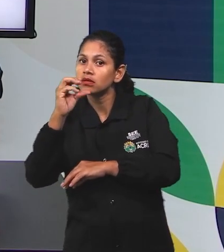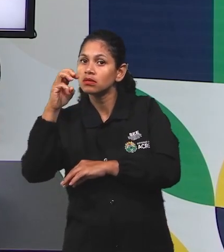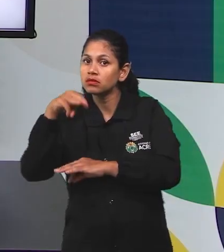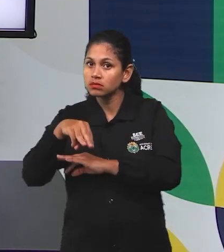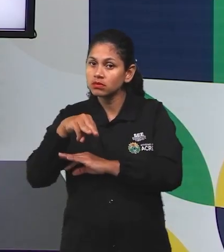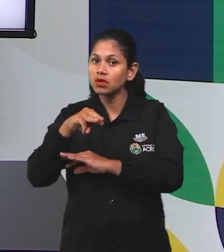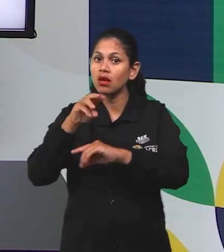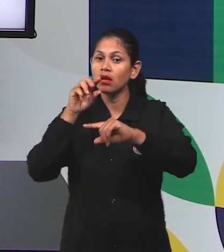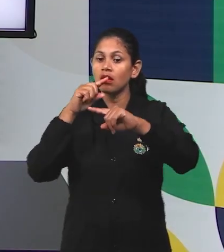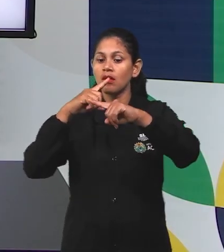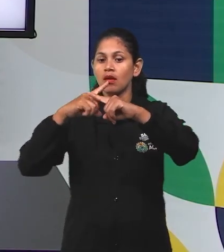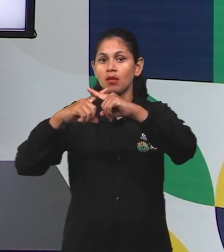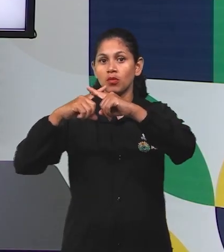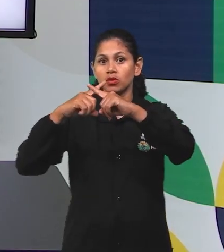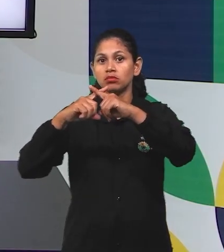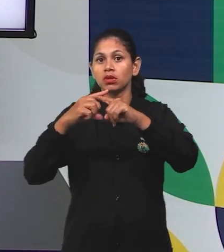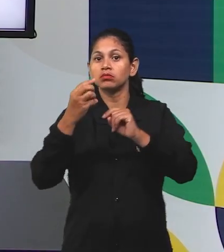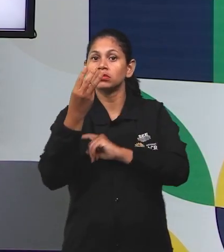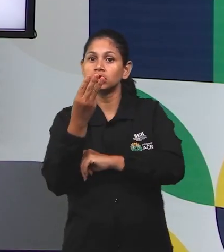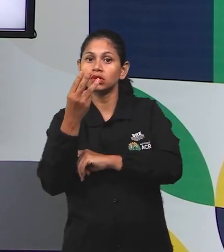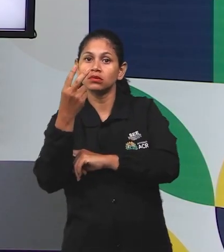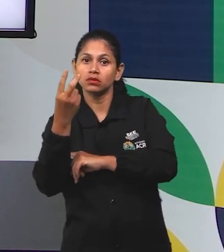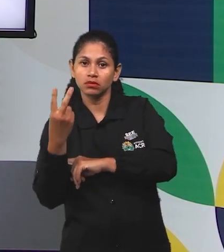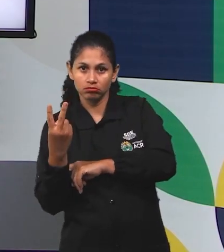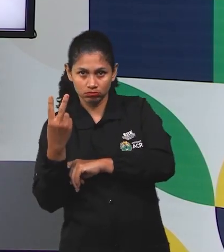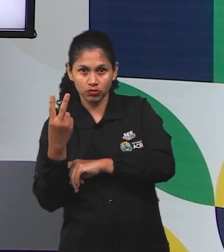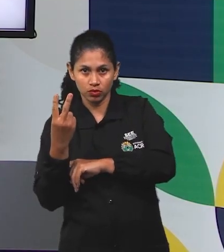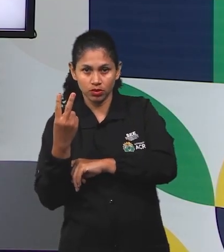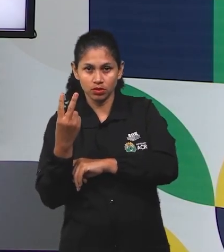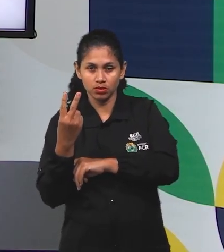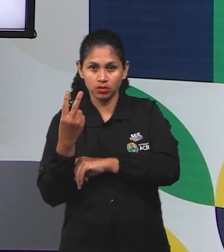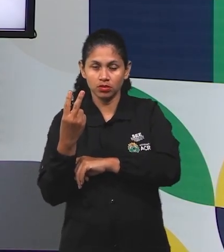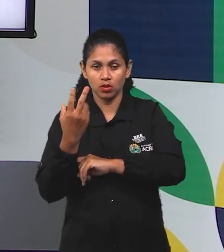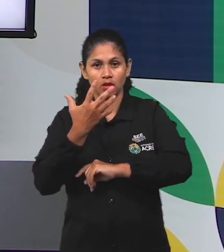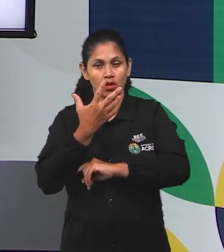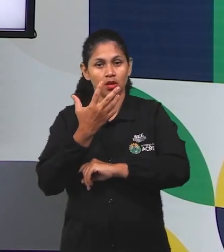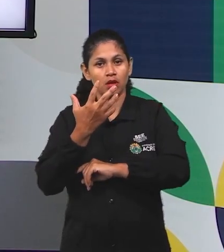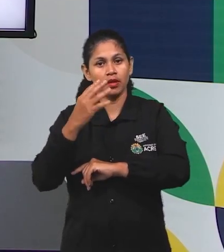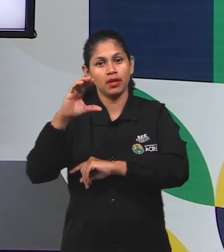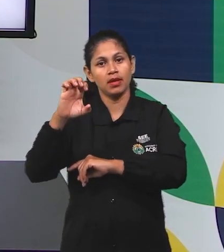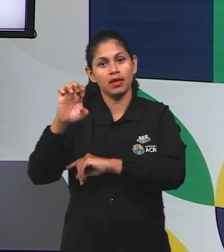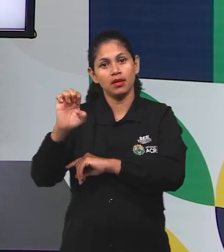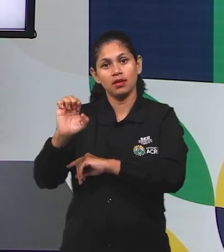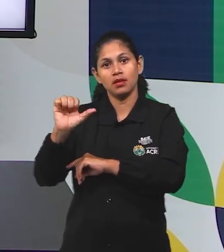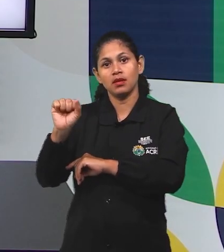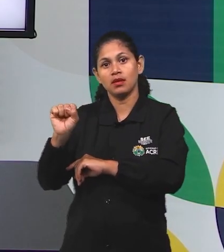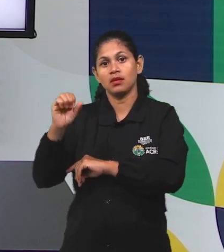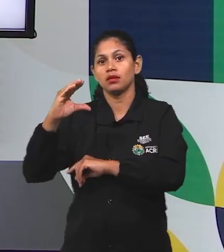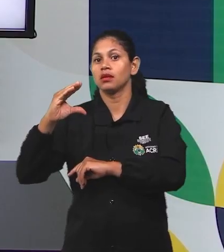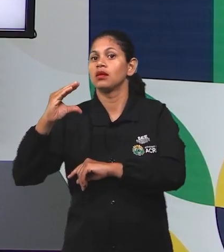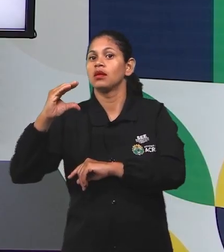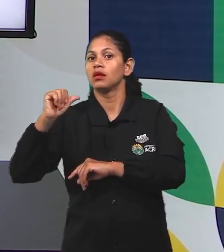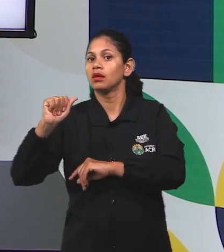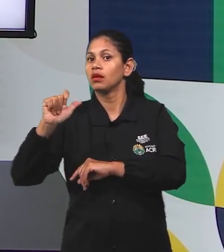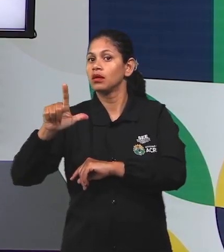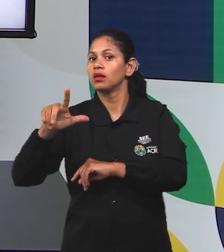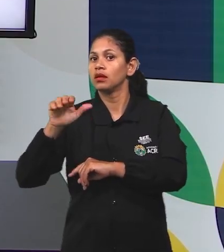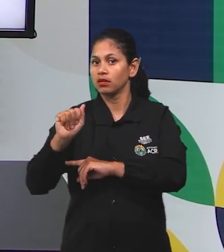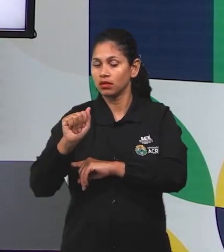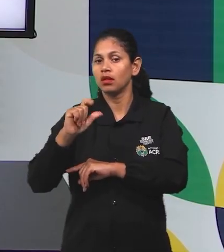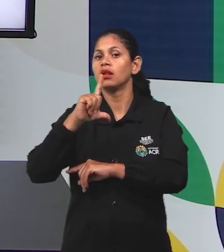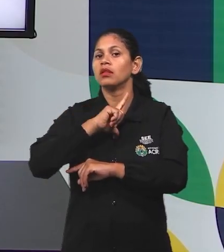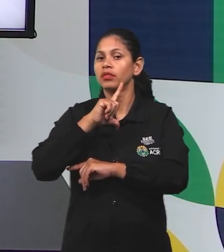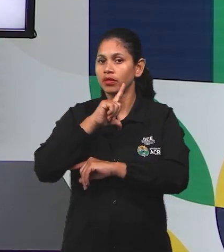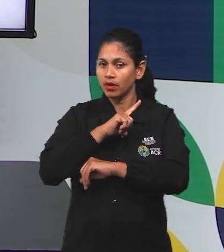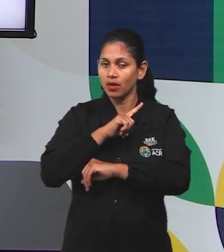ônibus e multiplicar por 32, que é o da escala, eu terei o tamanho real daquele ônibus amarelinho que leva os